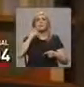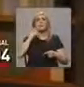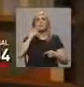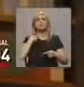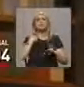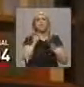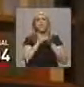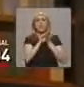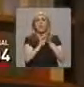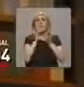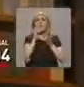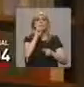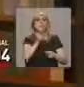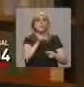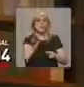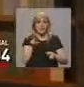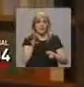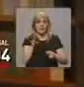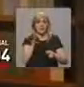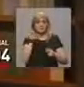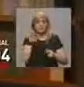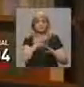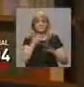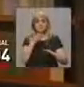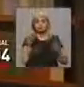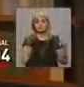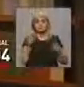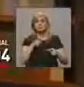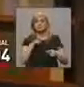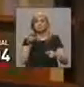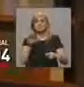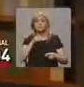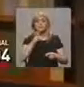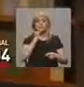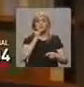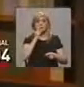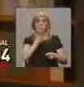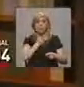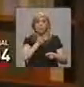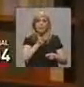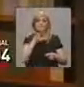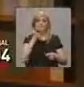as personagens femininas, e a Piedade e a própria mãe de família,